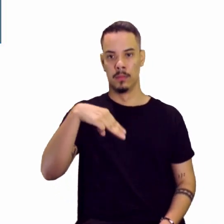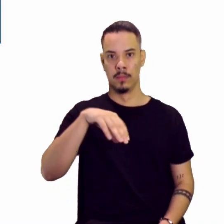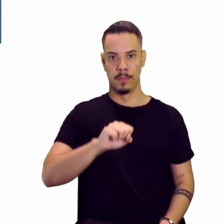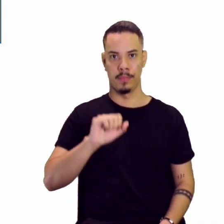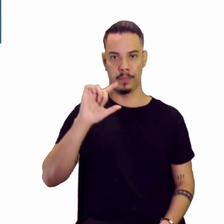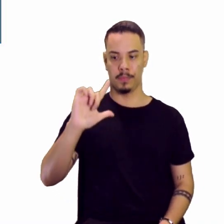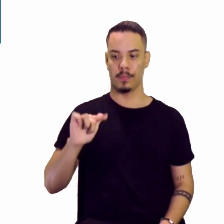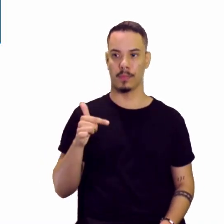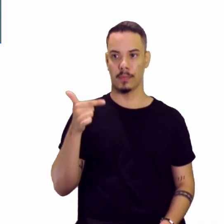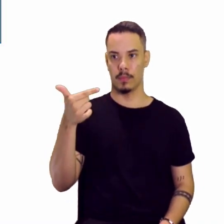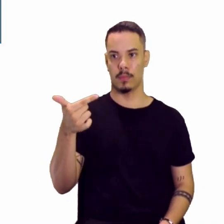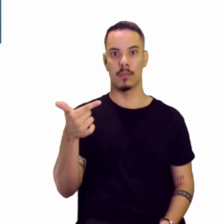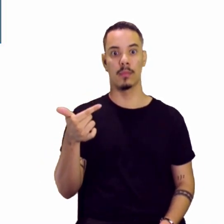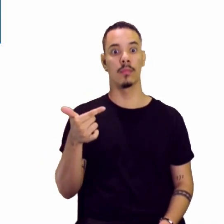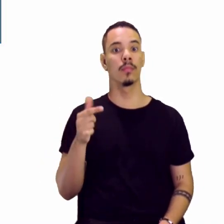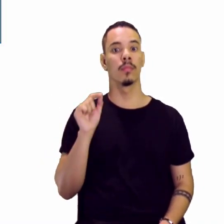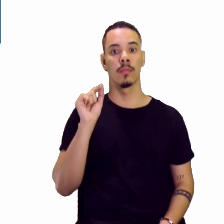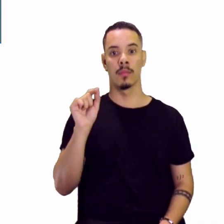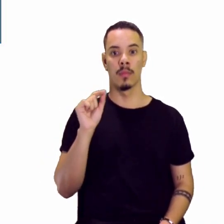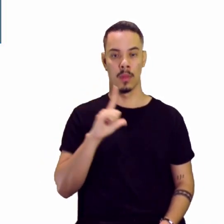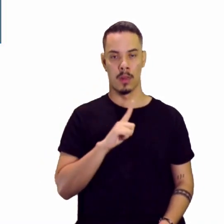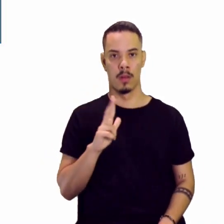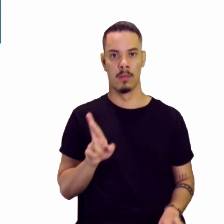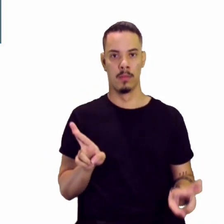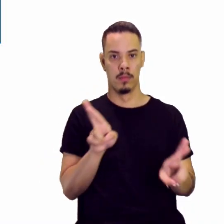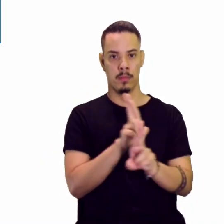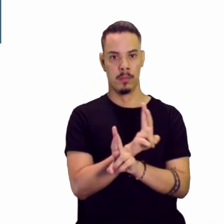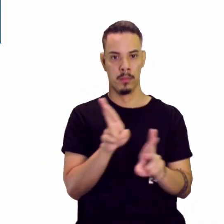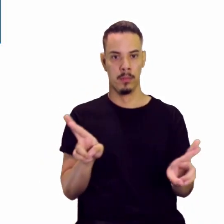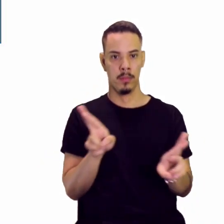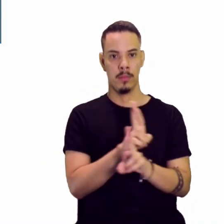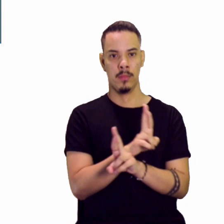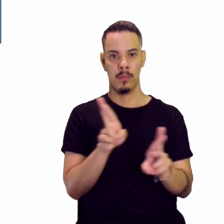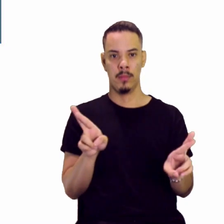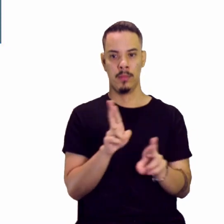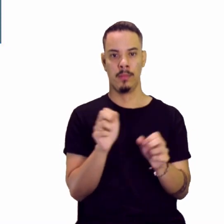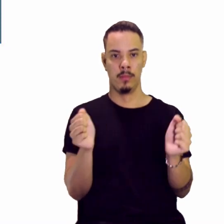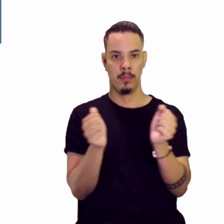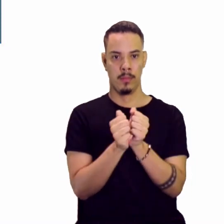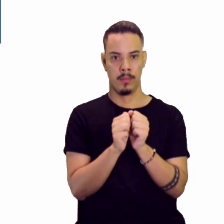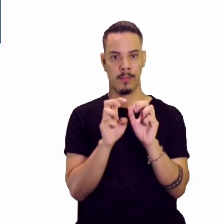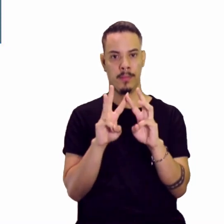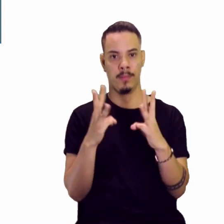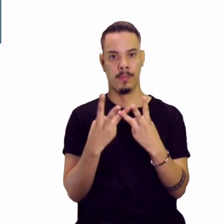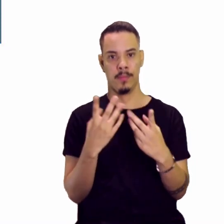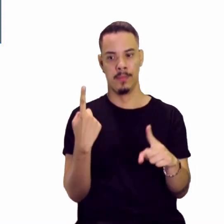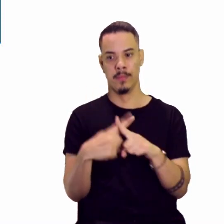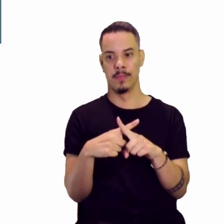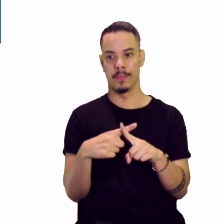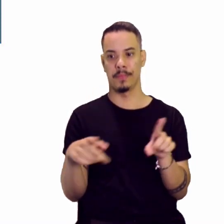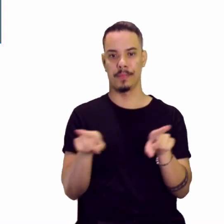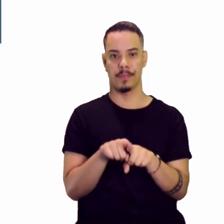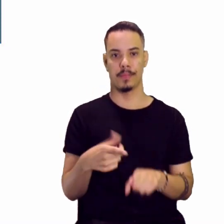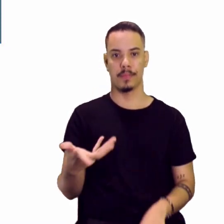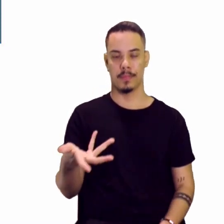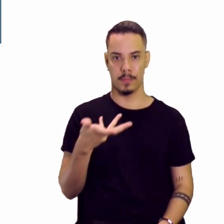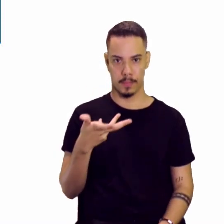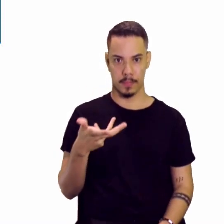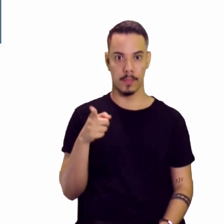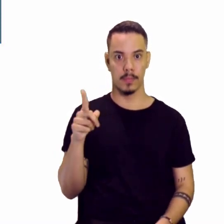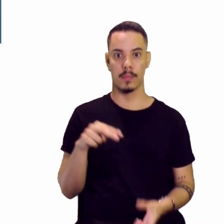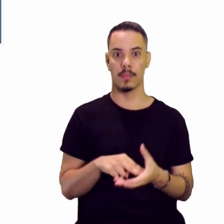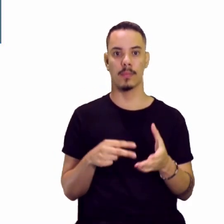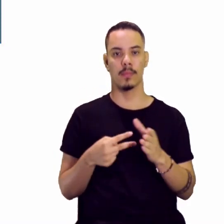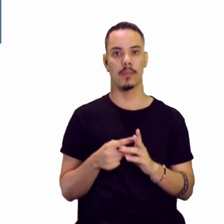certo? Isso. E aqui, olha só, pessoal, a relação entre massa vezes a aceleração, isso